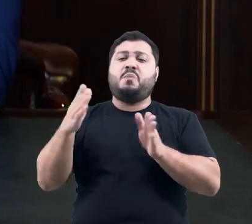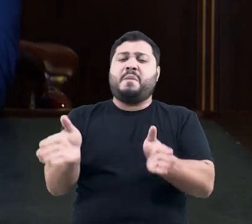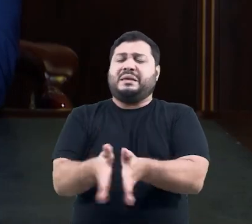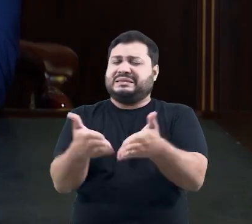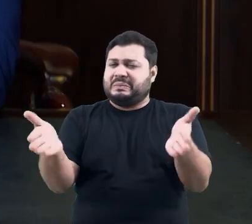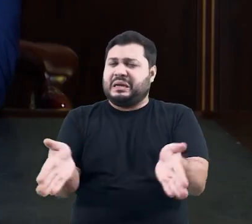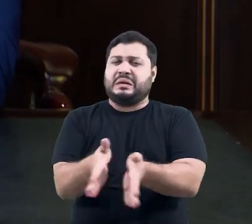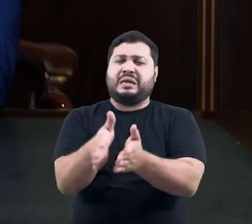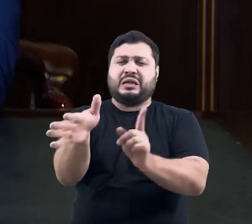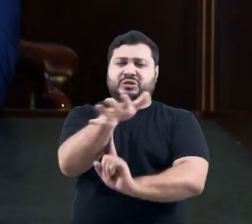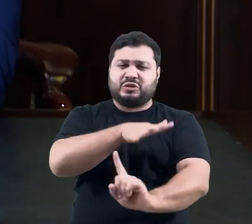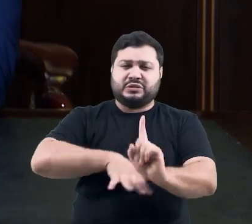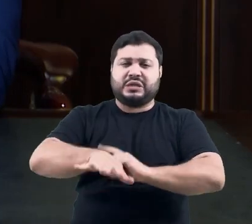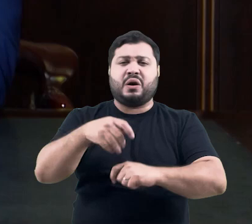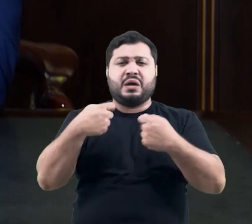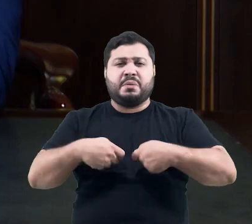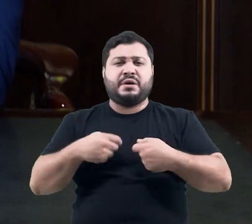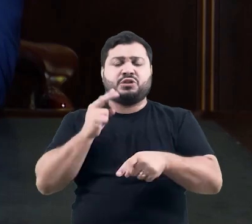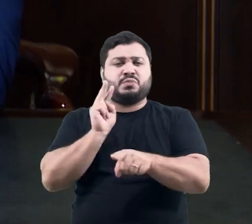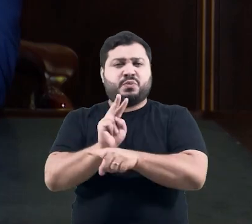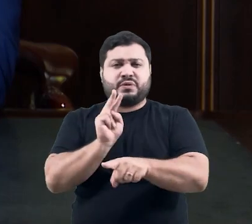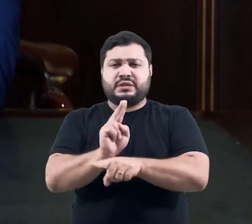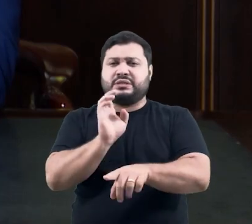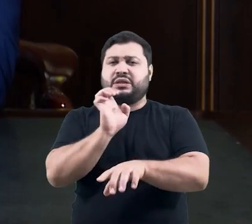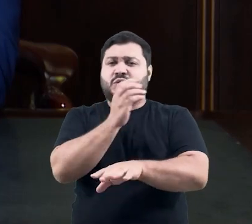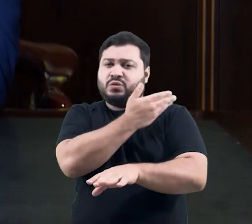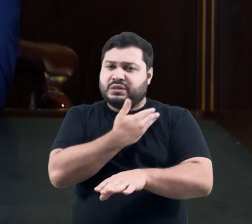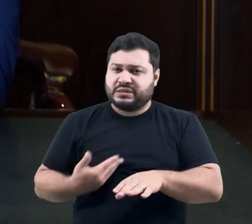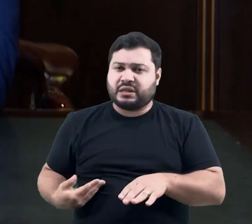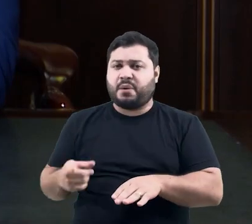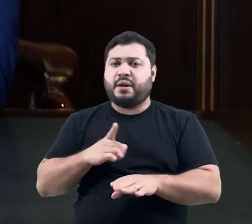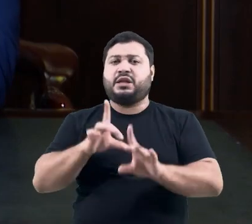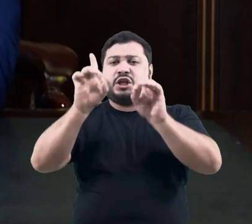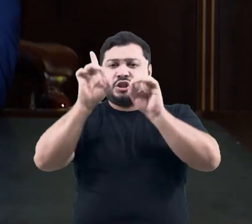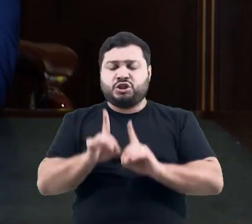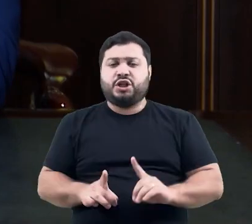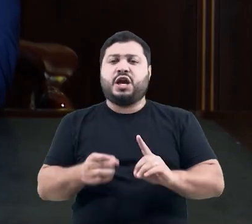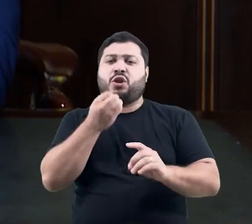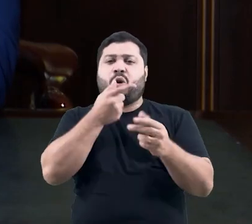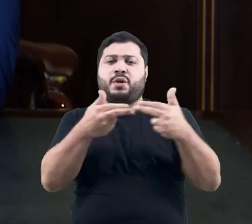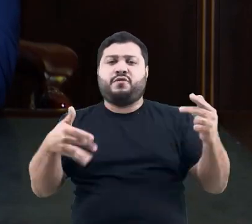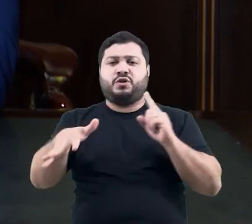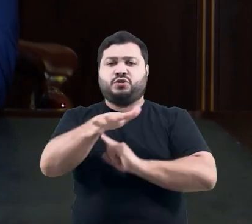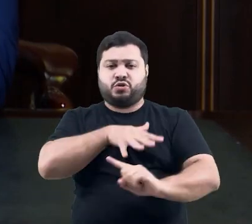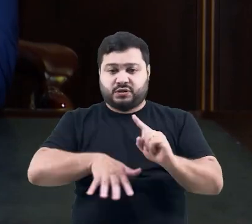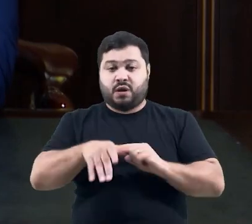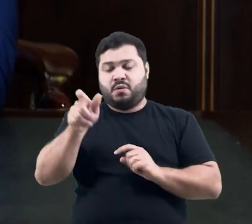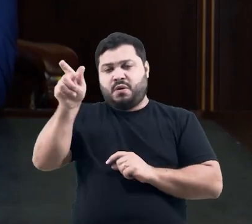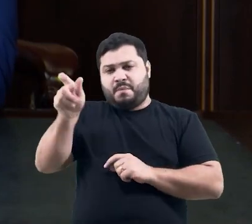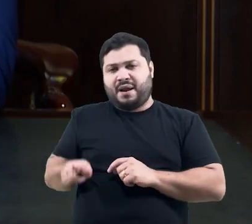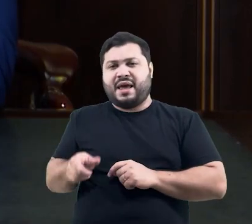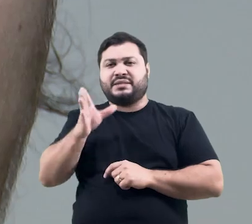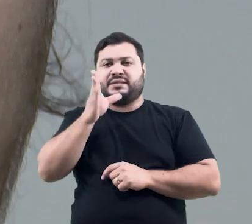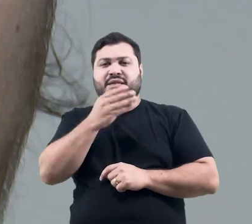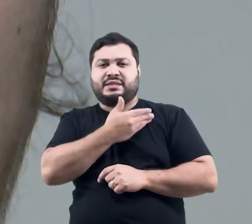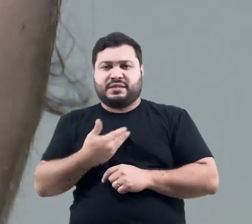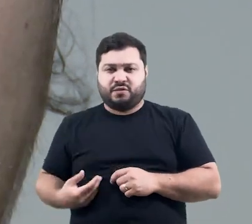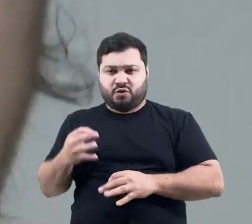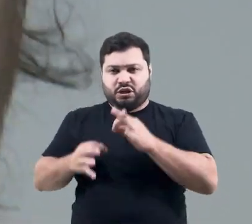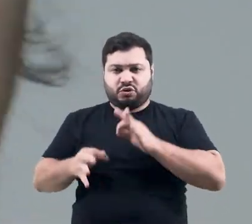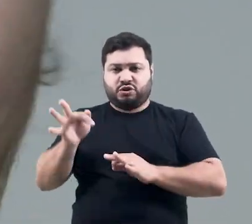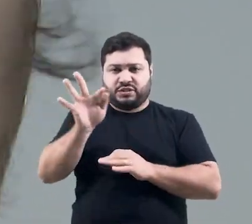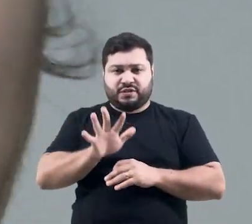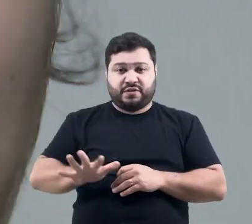por uma miserabilidade social e necessitam de uma proteção estatal para poder ter direito a qualquer benefício social que seja. Para